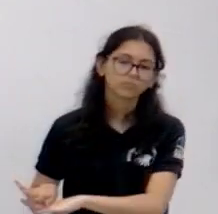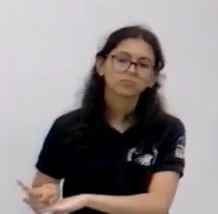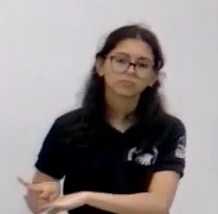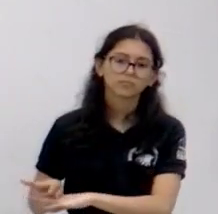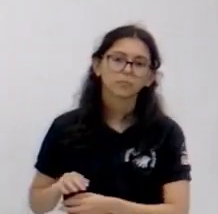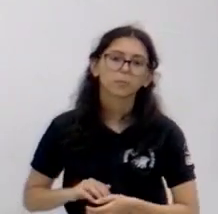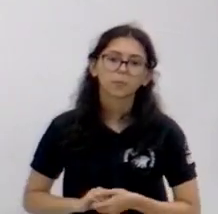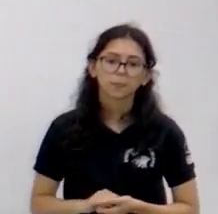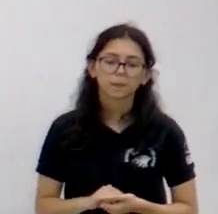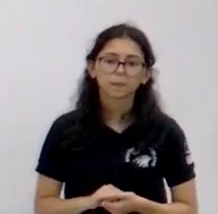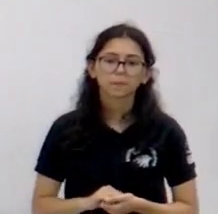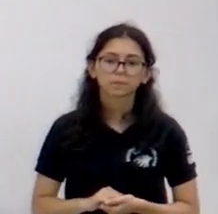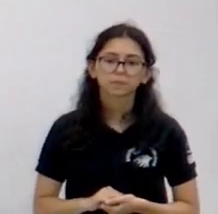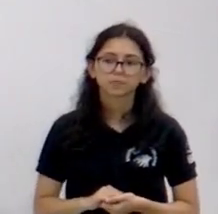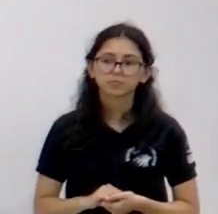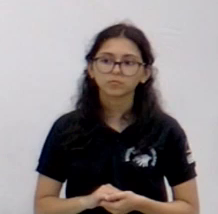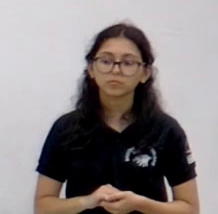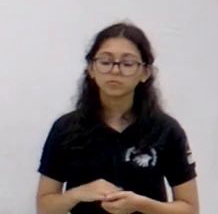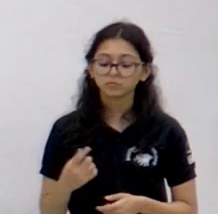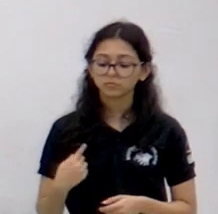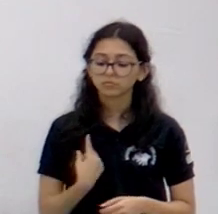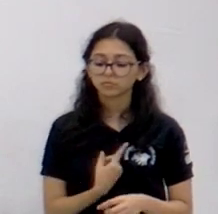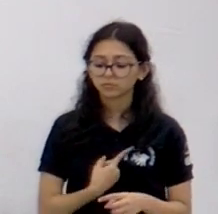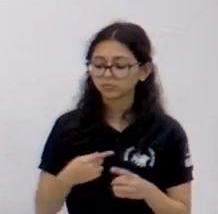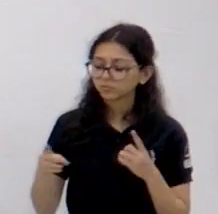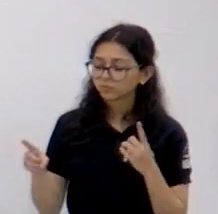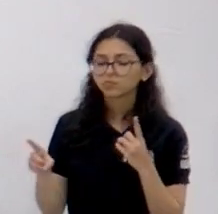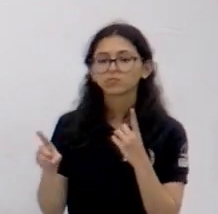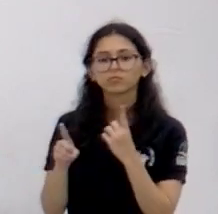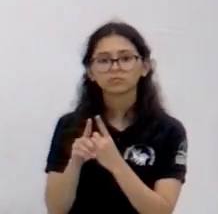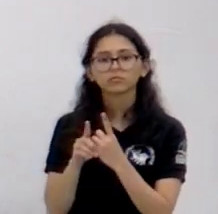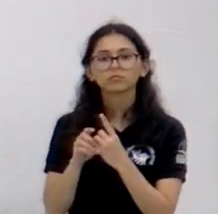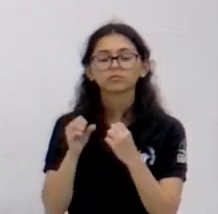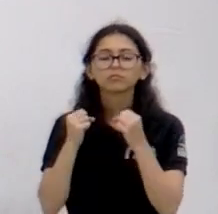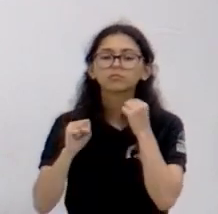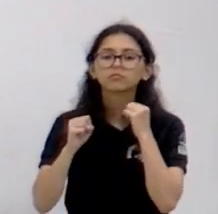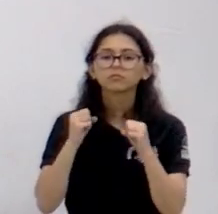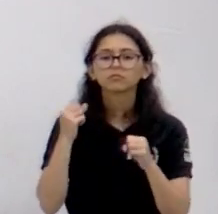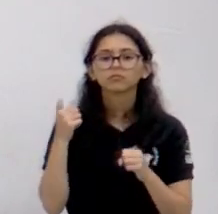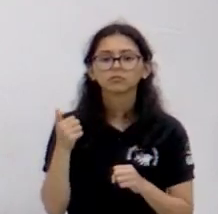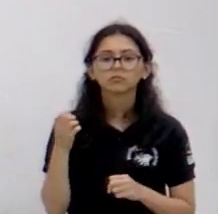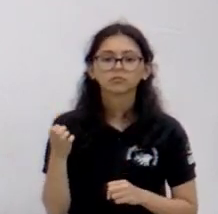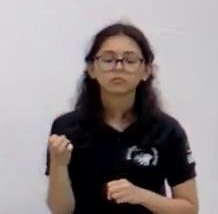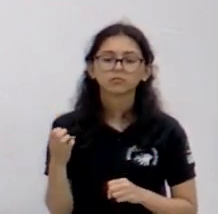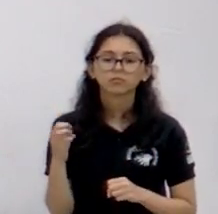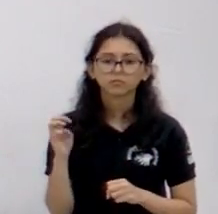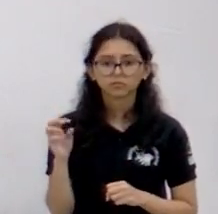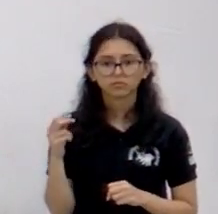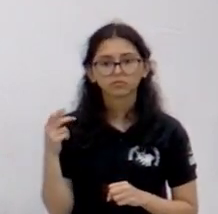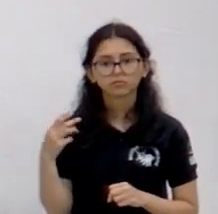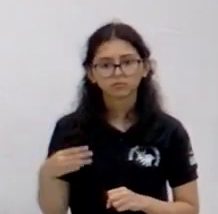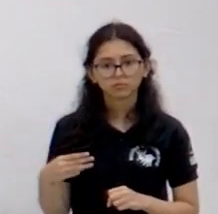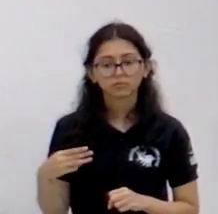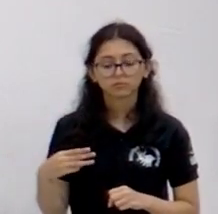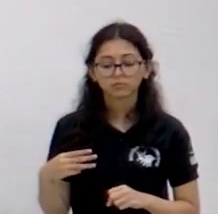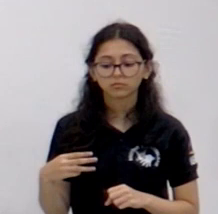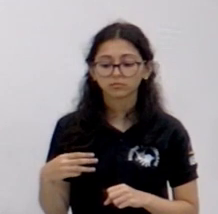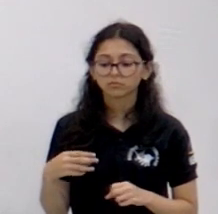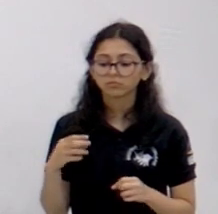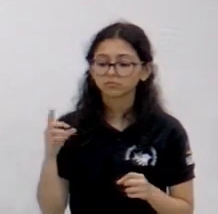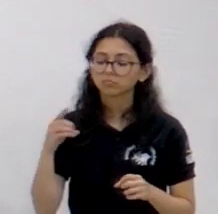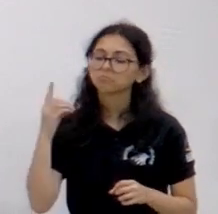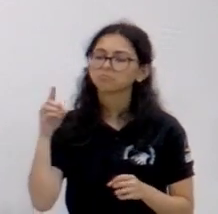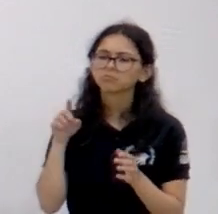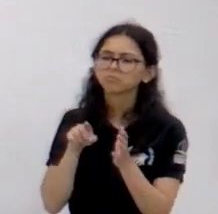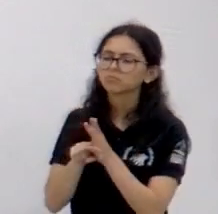Impressionante que a gente encontra essa expressão lá no Salmo 13. Quando Davi por 4 vezes pergunta a Deus, Senhor, até quando? Até